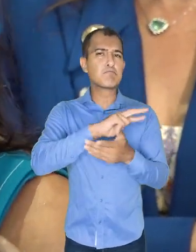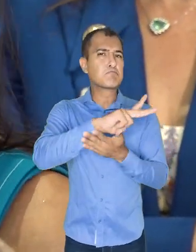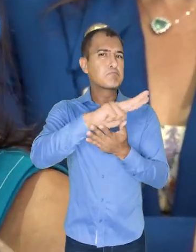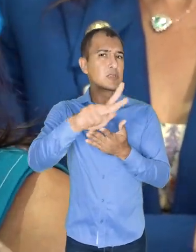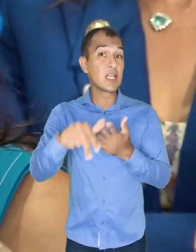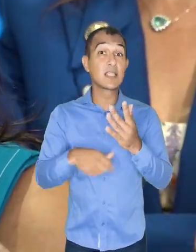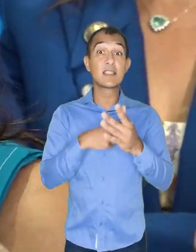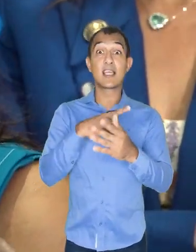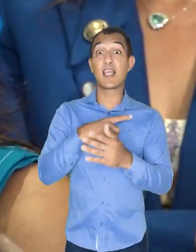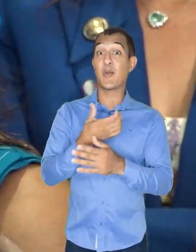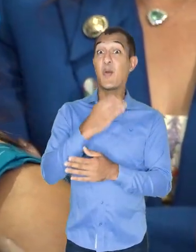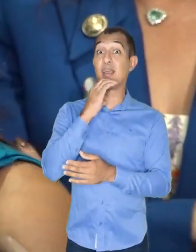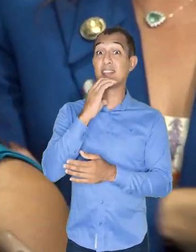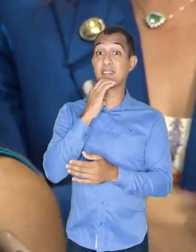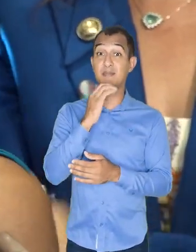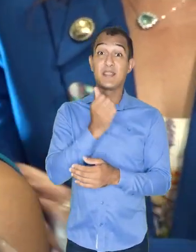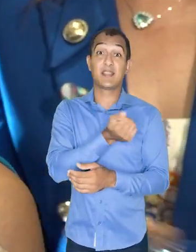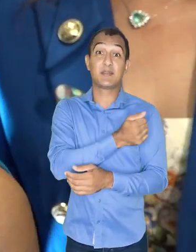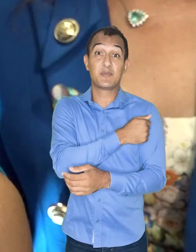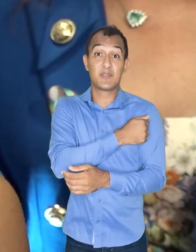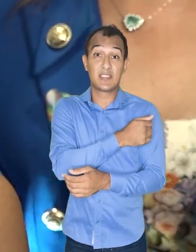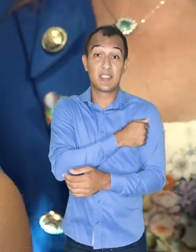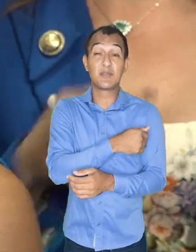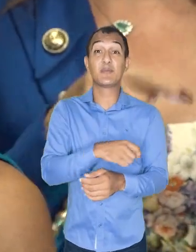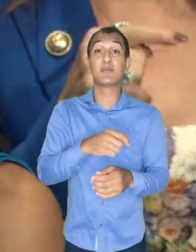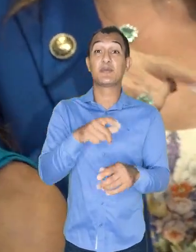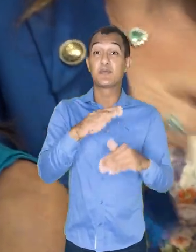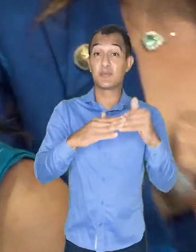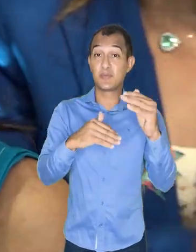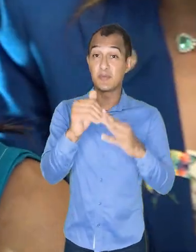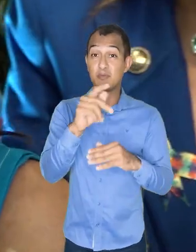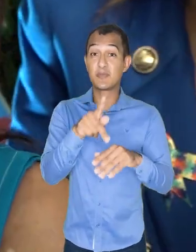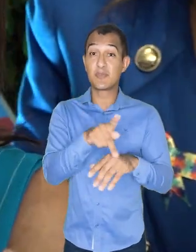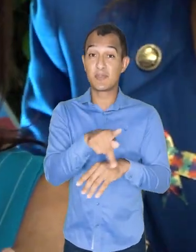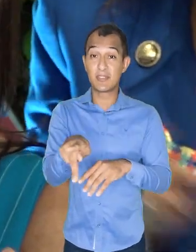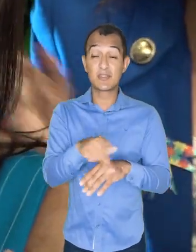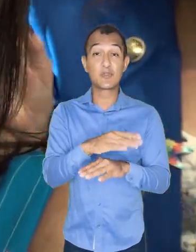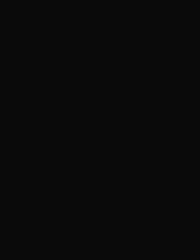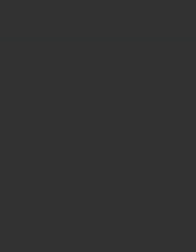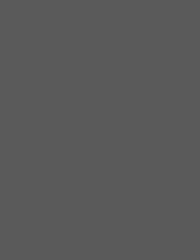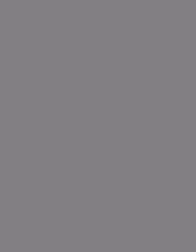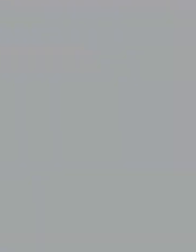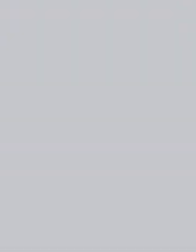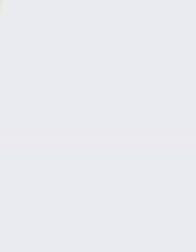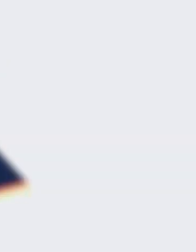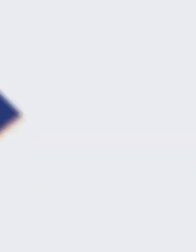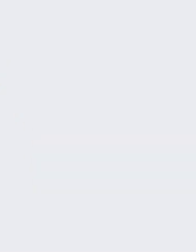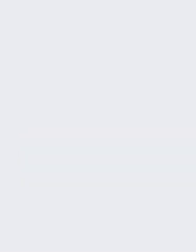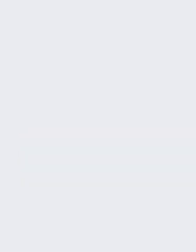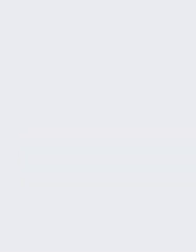amável. Ele traz conhecimento para os colegas, para os professores, para a equipe escolar.